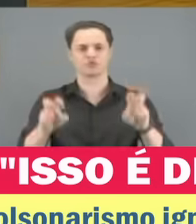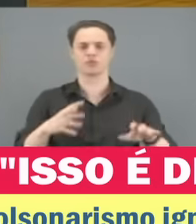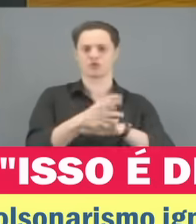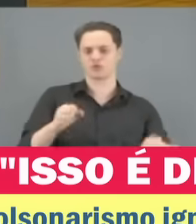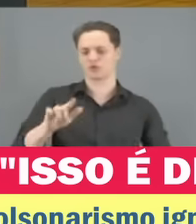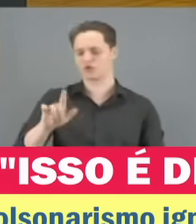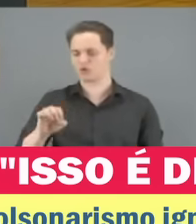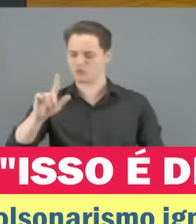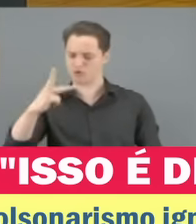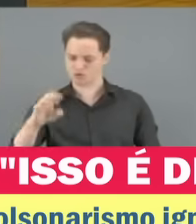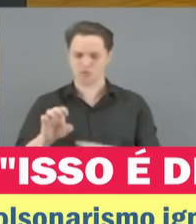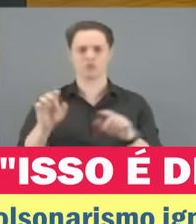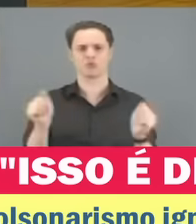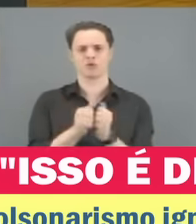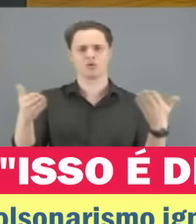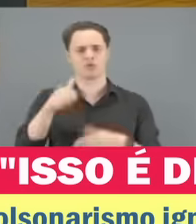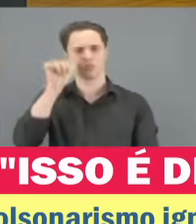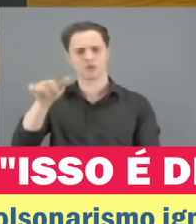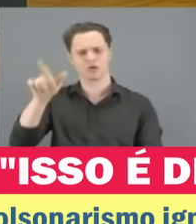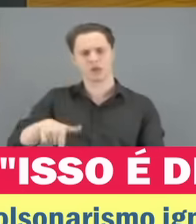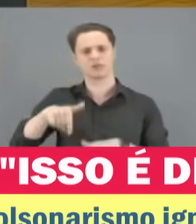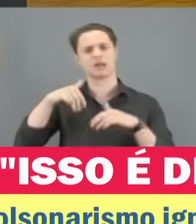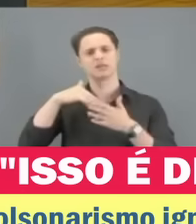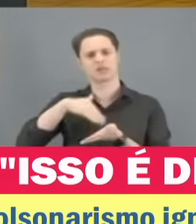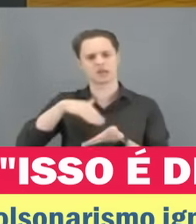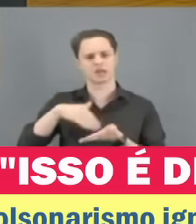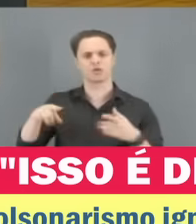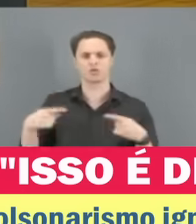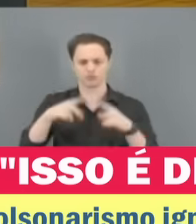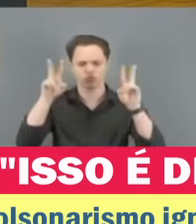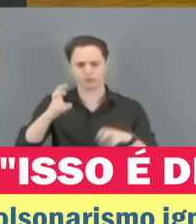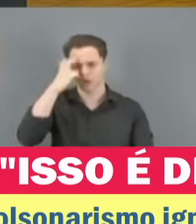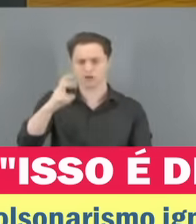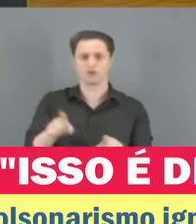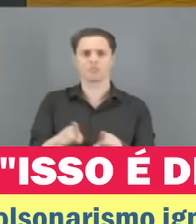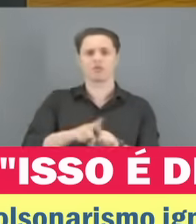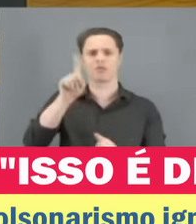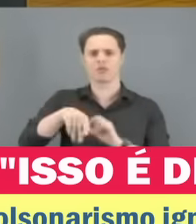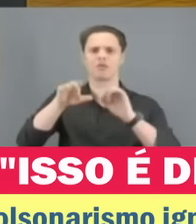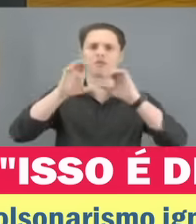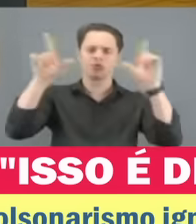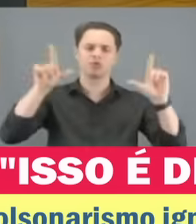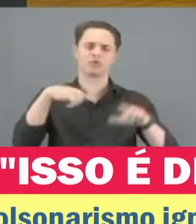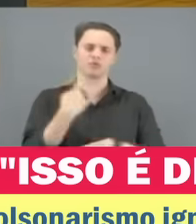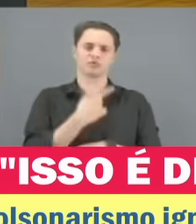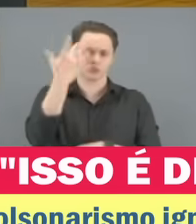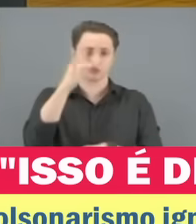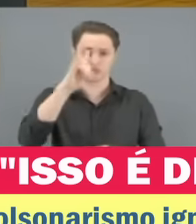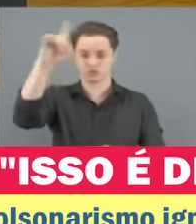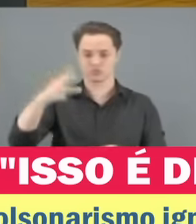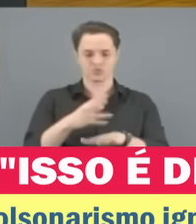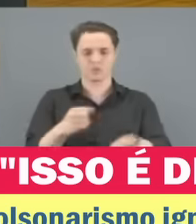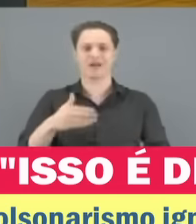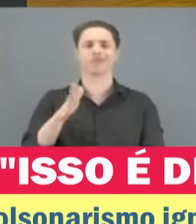coloca esta Marília, que para ser secretária da Relação de Inteligência, e que ela, evidentemente, nós sabemos, no dia do golpe, facilitou